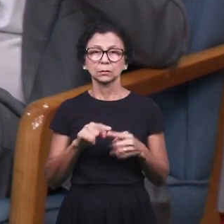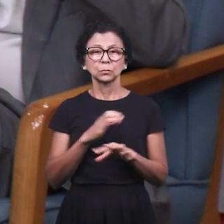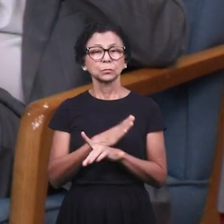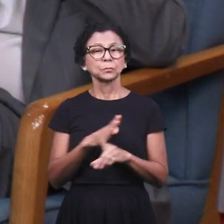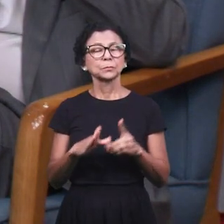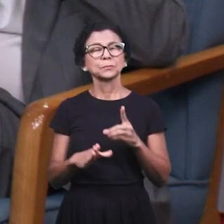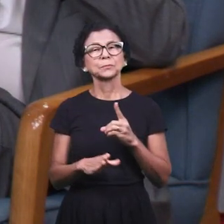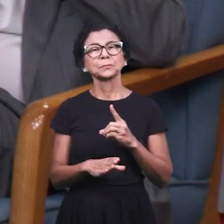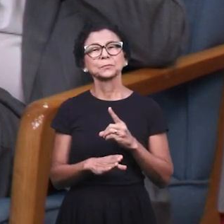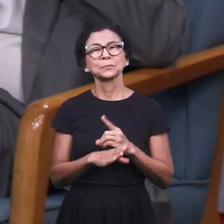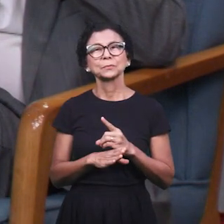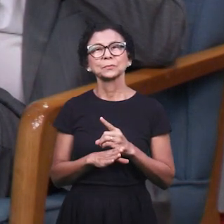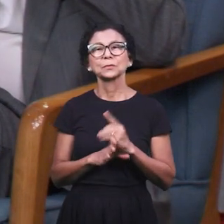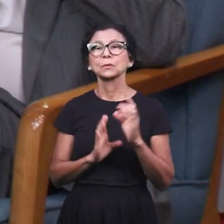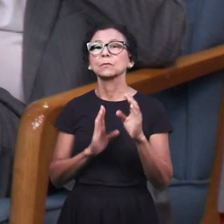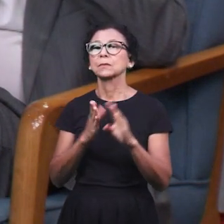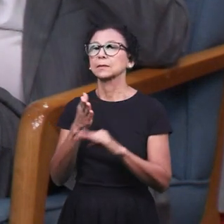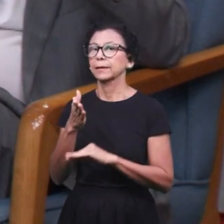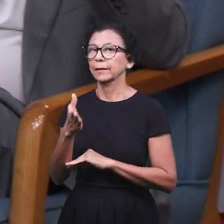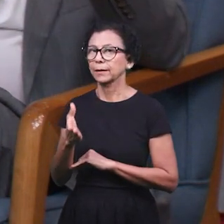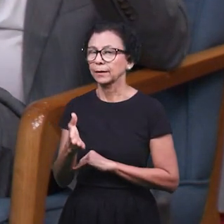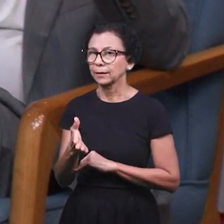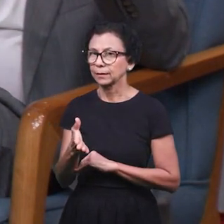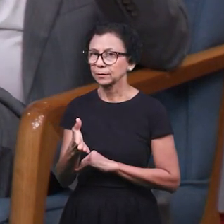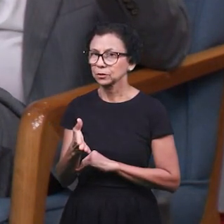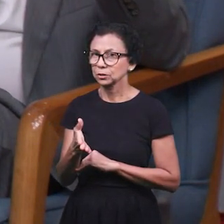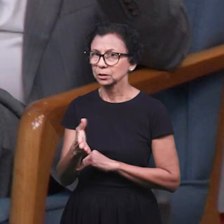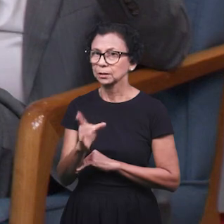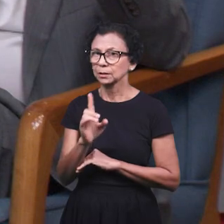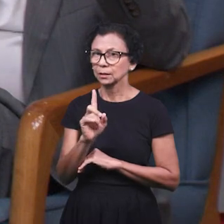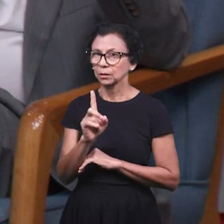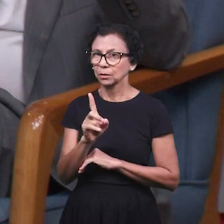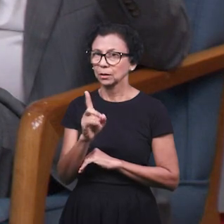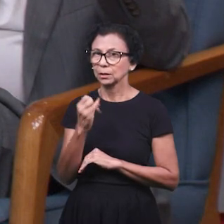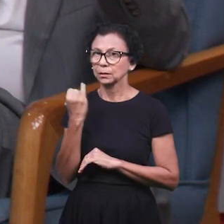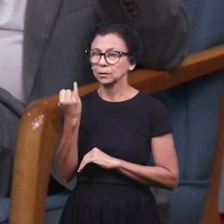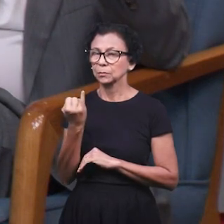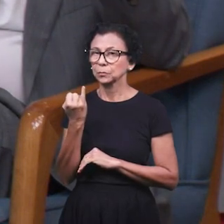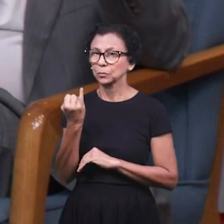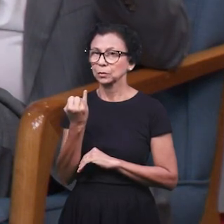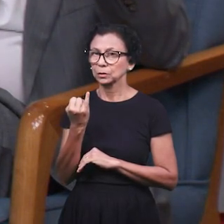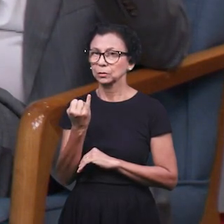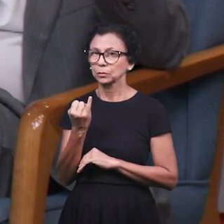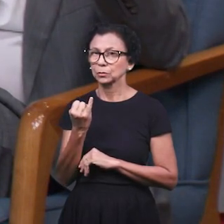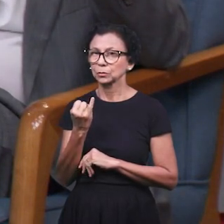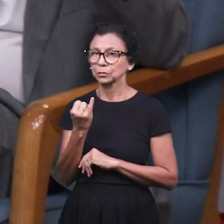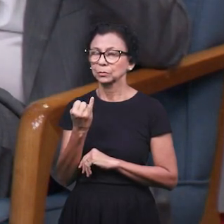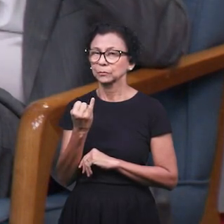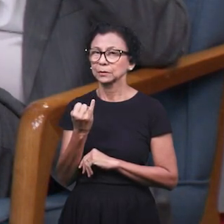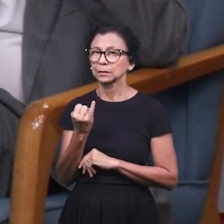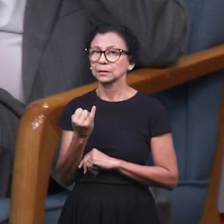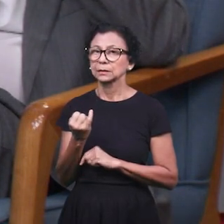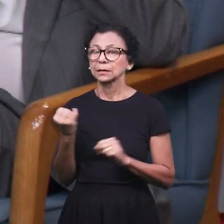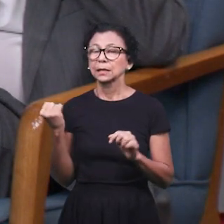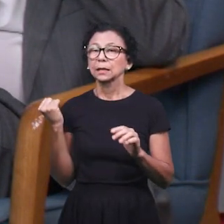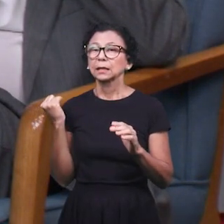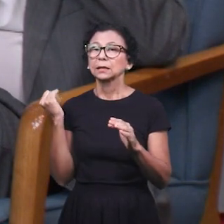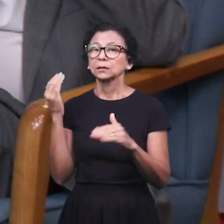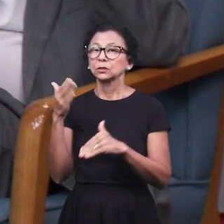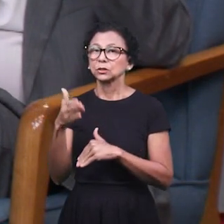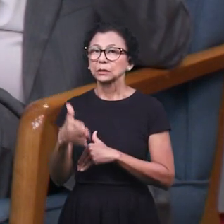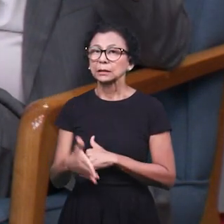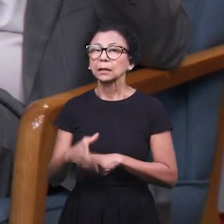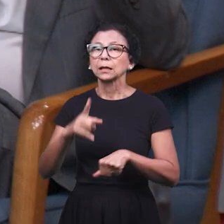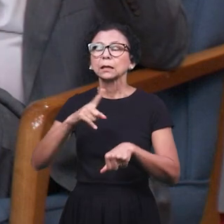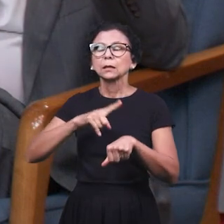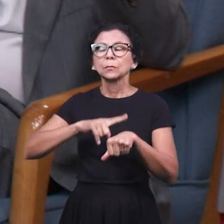chega no culto, é por isso que é muito importante você chegar sempre no momento do clamor.